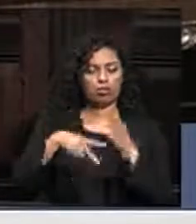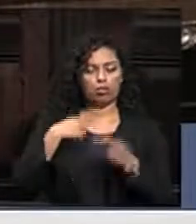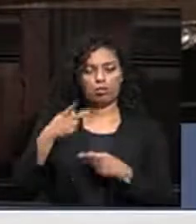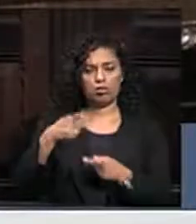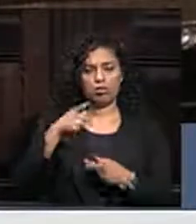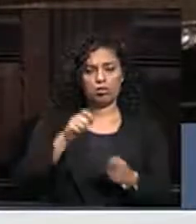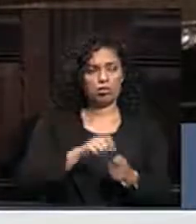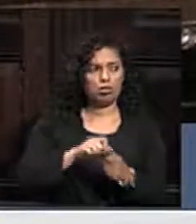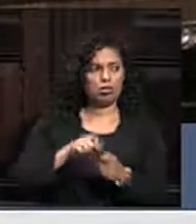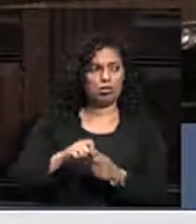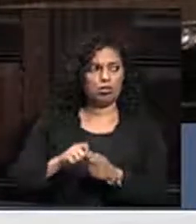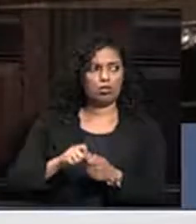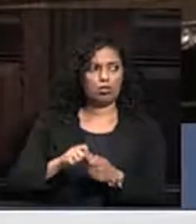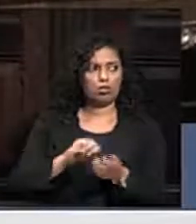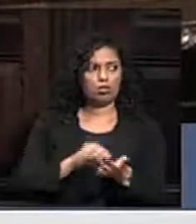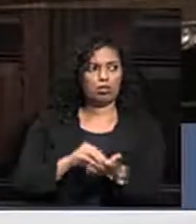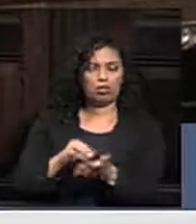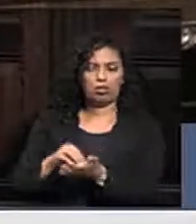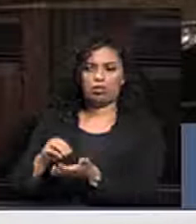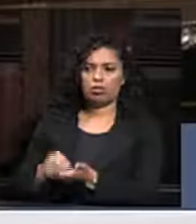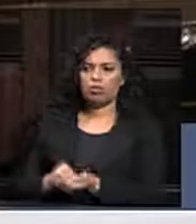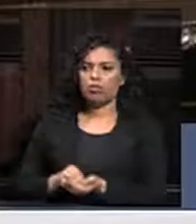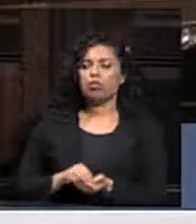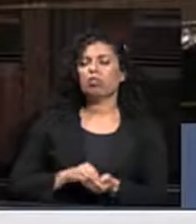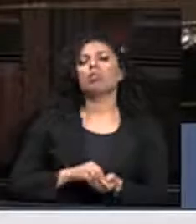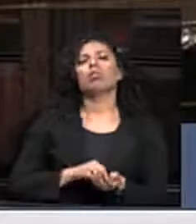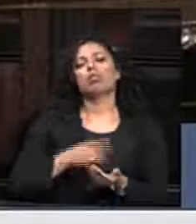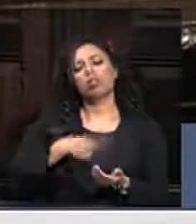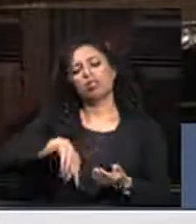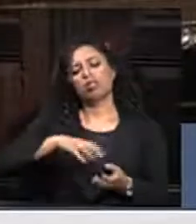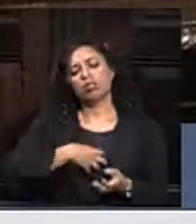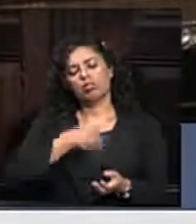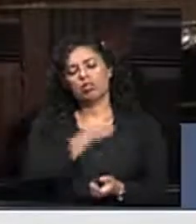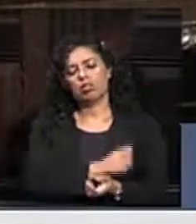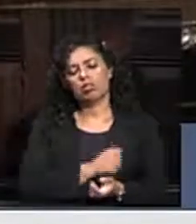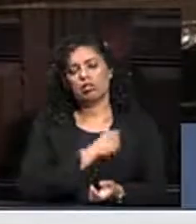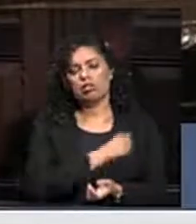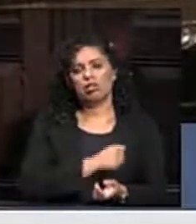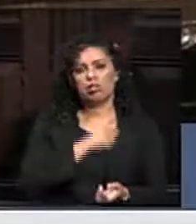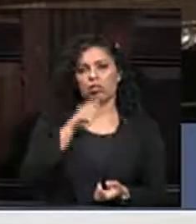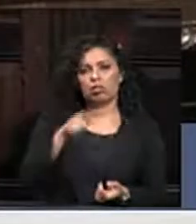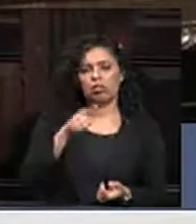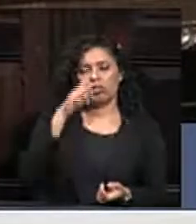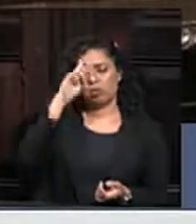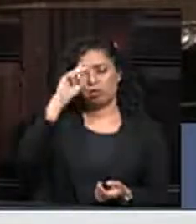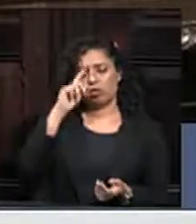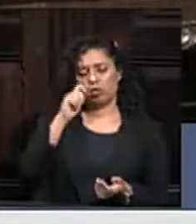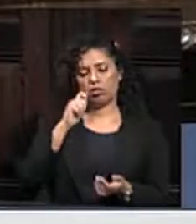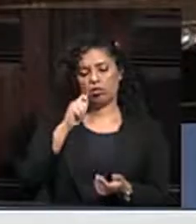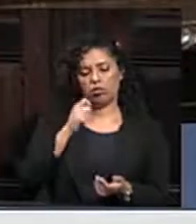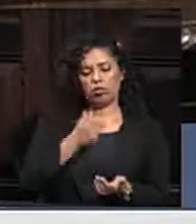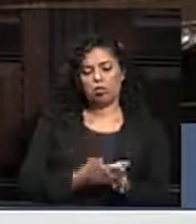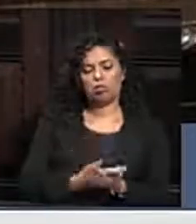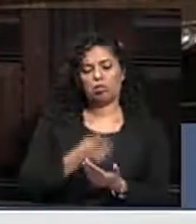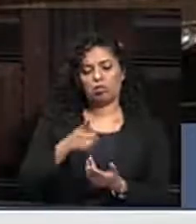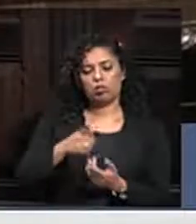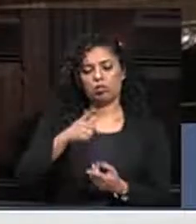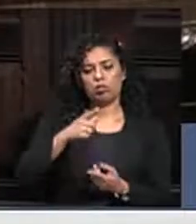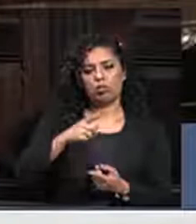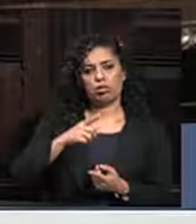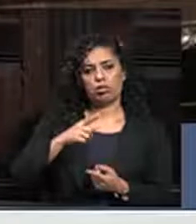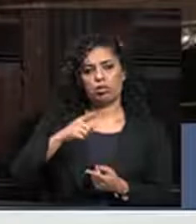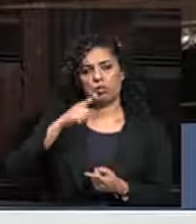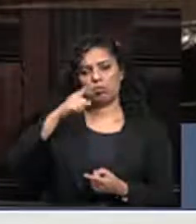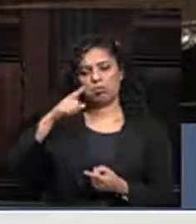momento ao povo brasileiro, mas que eu não tenho dúvida que a sua liderança será reconhecida e que você será